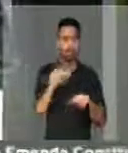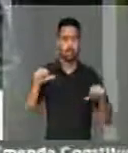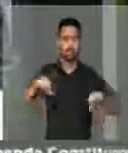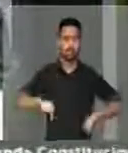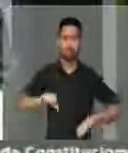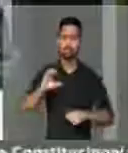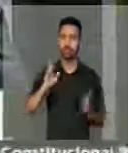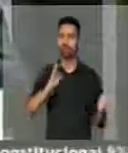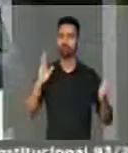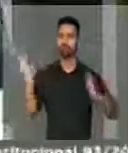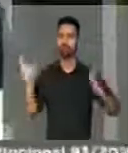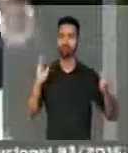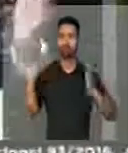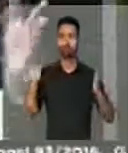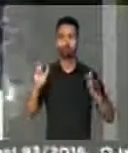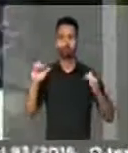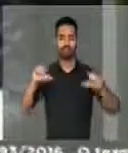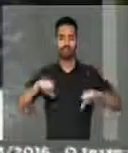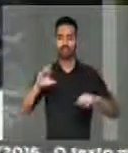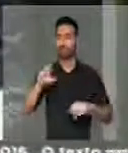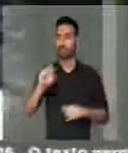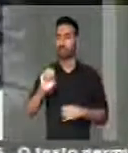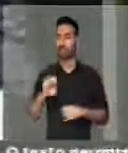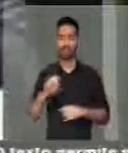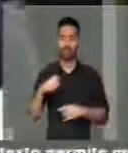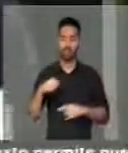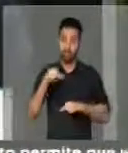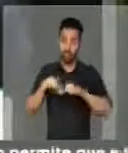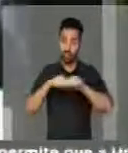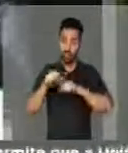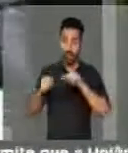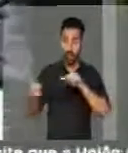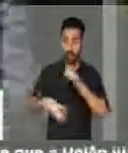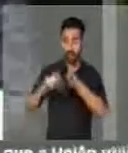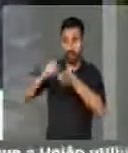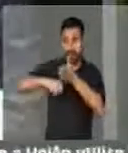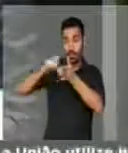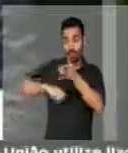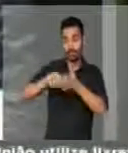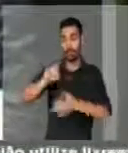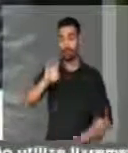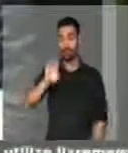é, provavelmente, um novo refis para que as nossas empresas